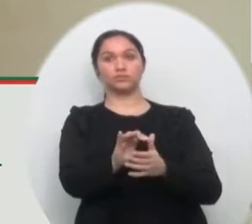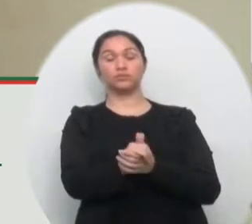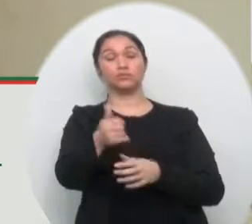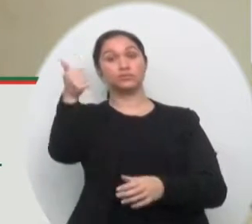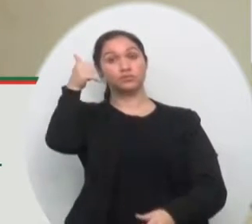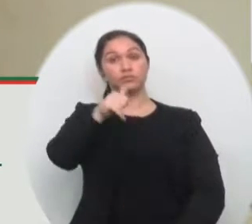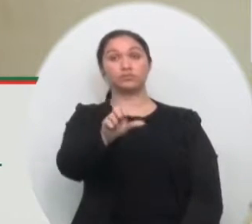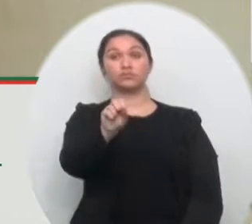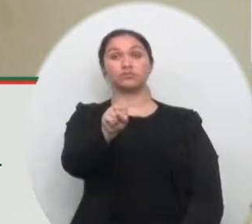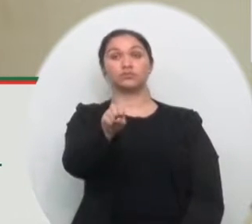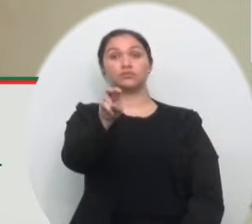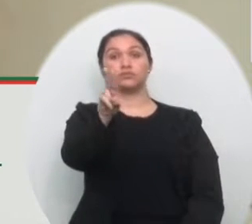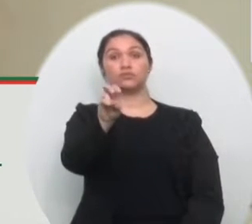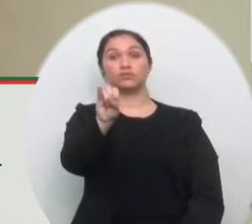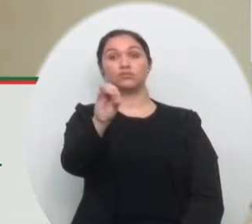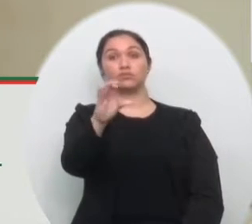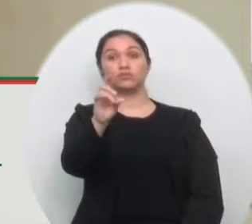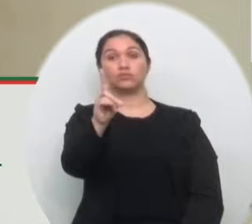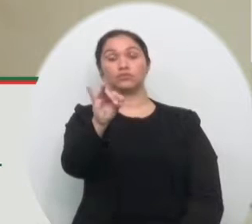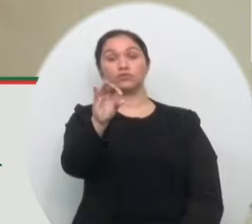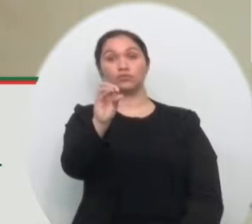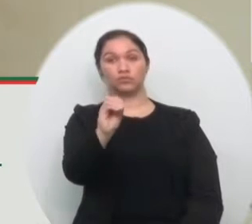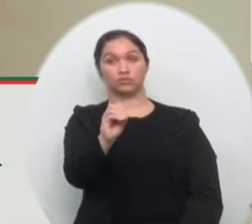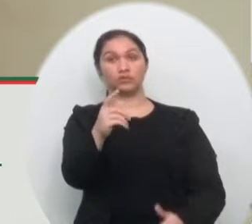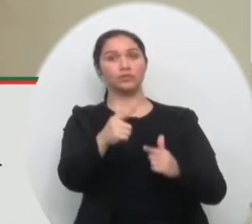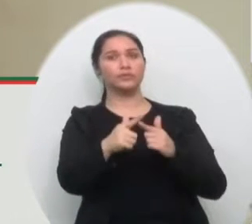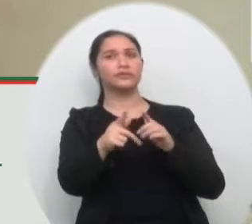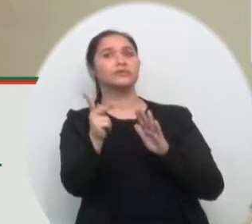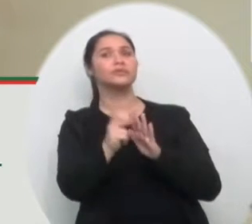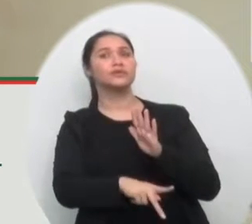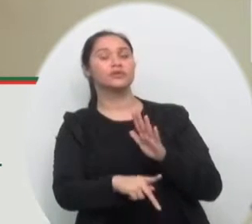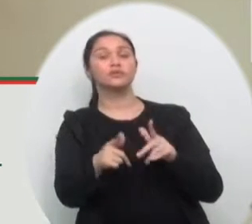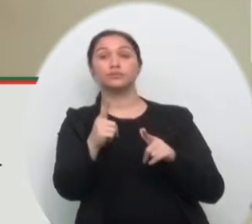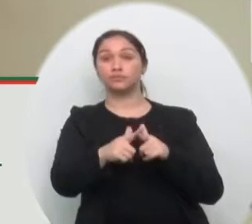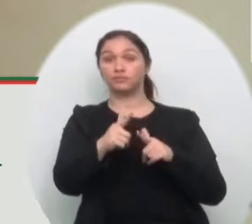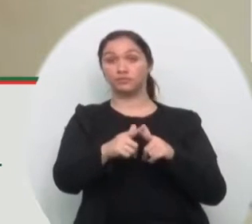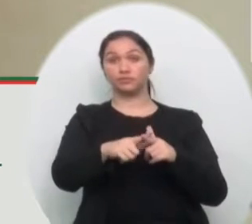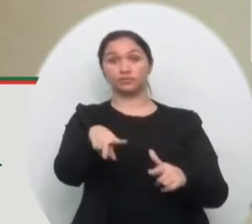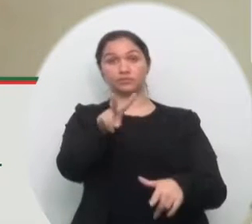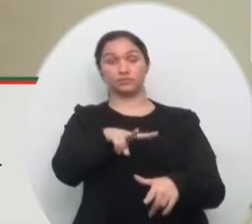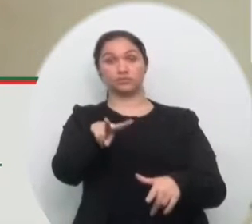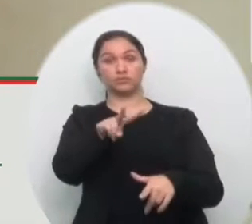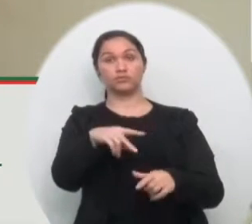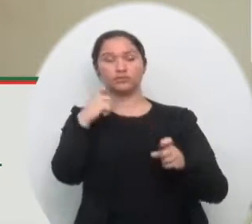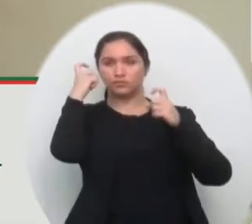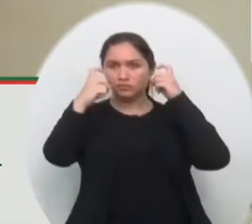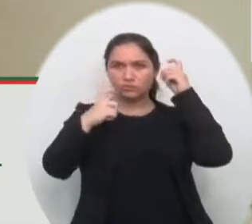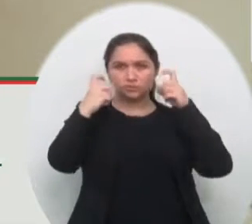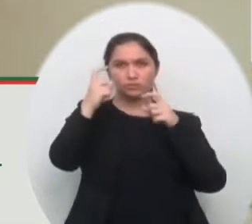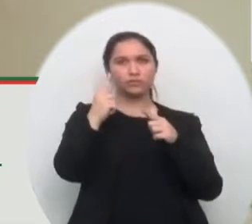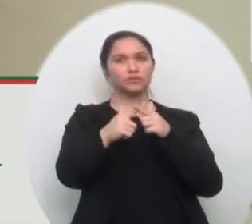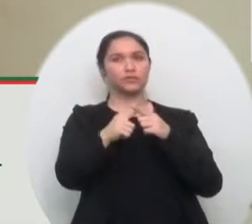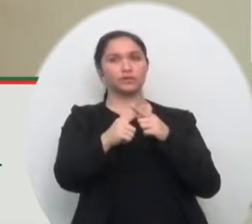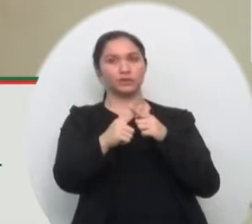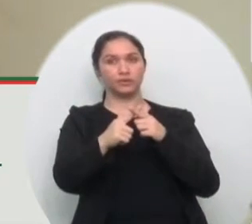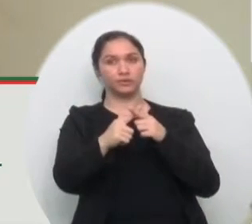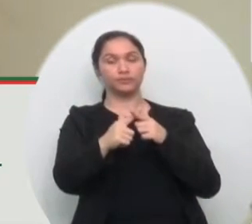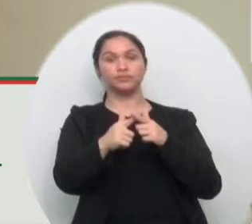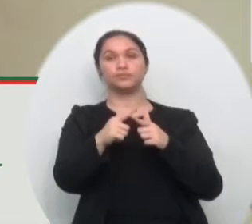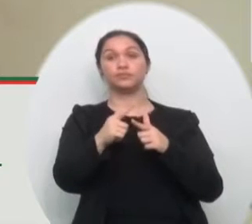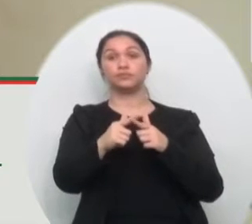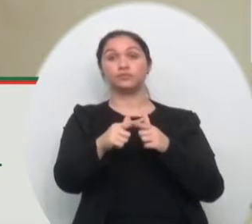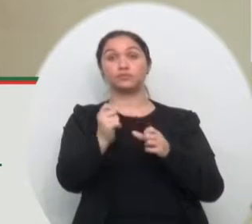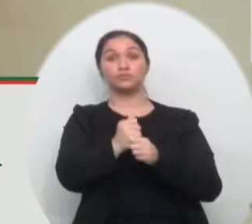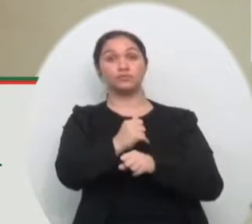Por que desse projeto, né? Porque o vereador está com essa preocupação? Porque, de acordo com o Sistema de Informação